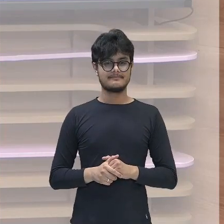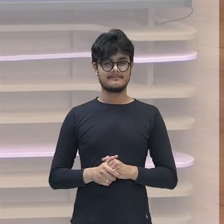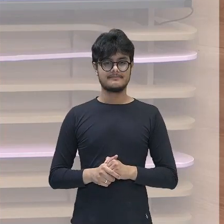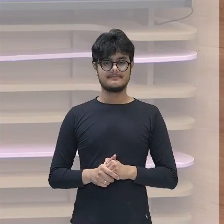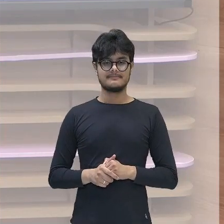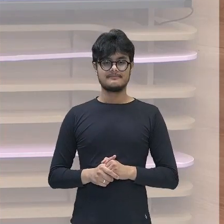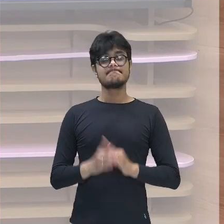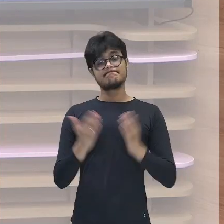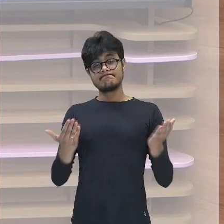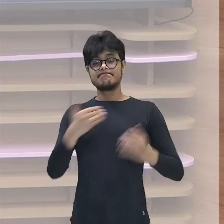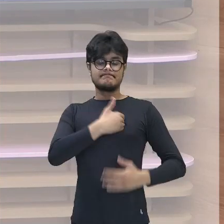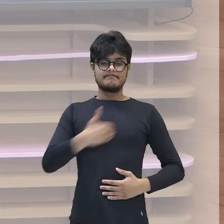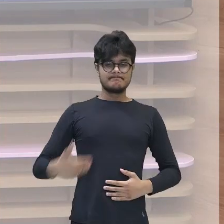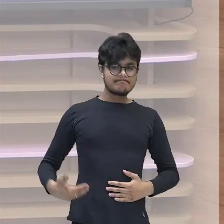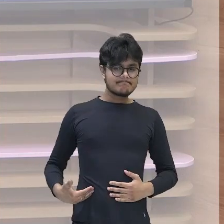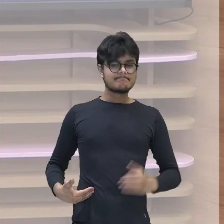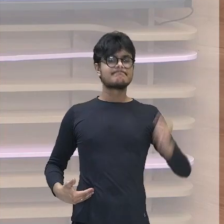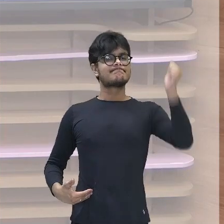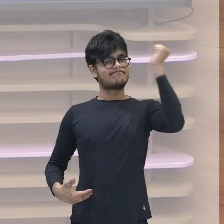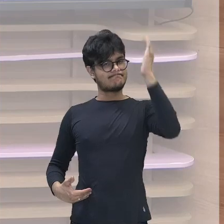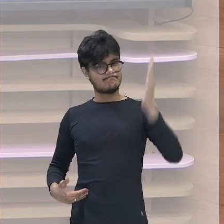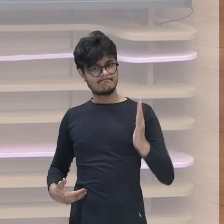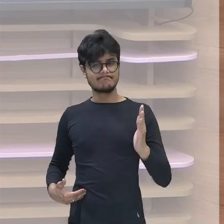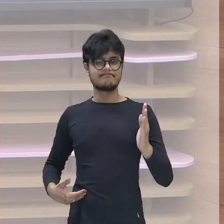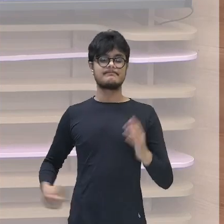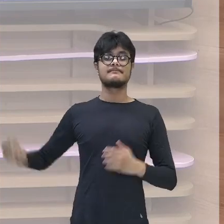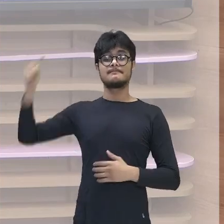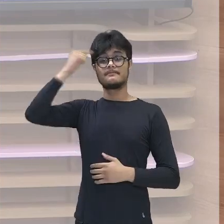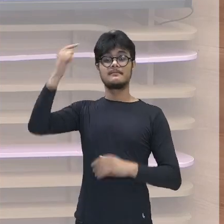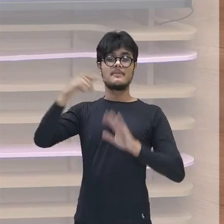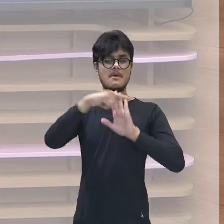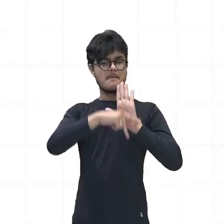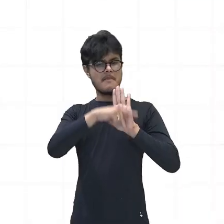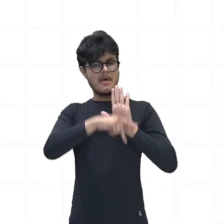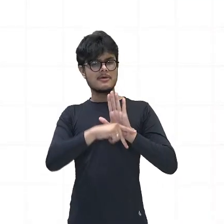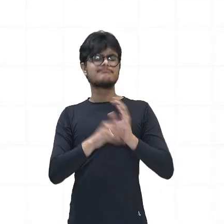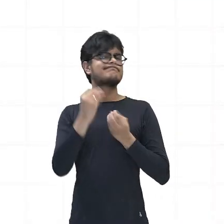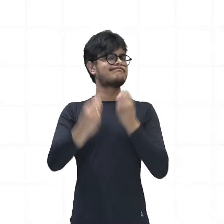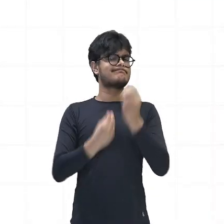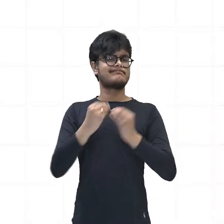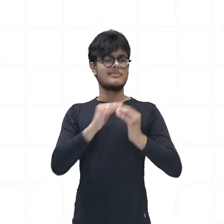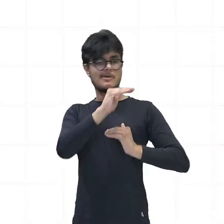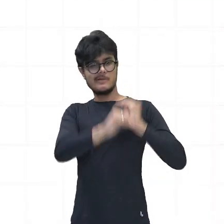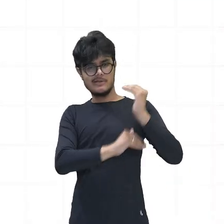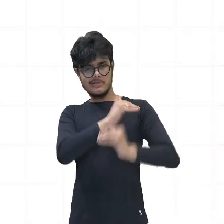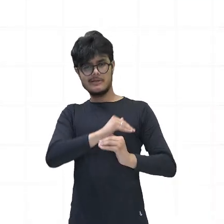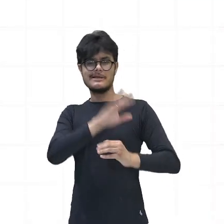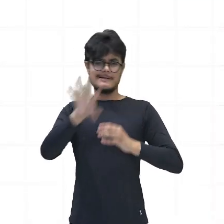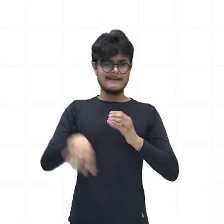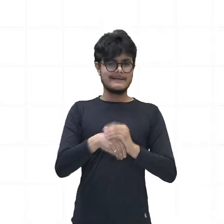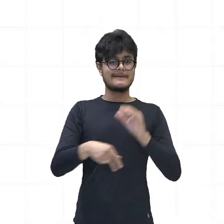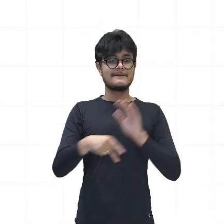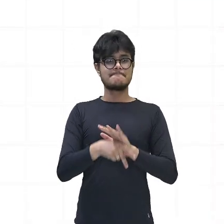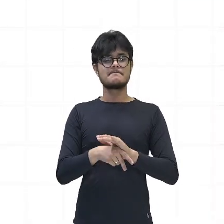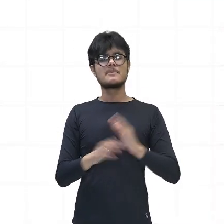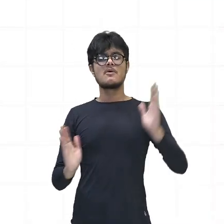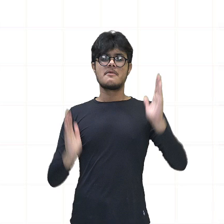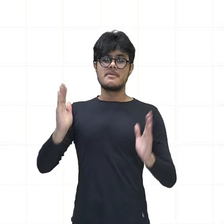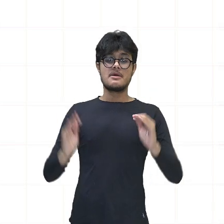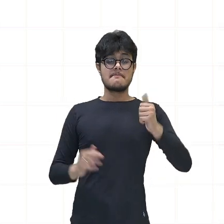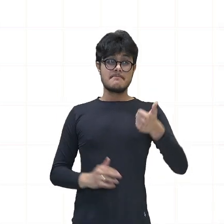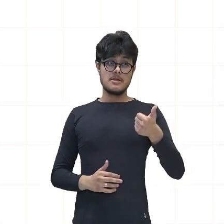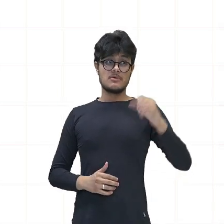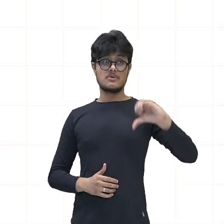o governo brasileiro ele começa a desenvolver os projetos de integração da região. Então, entre